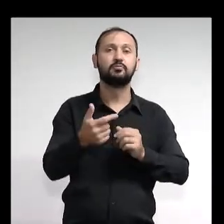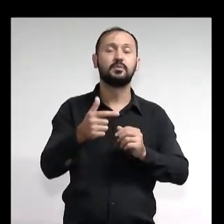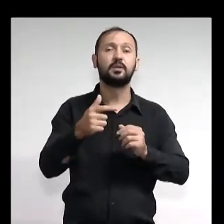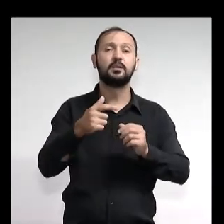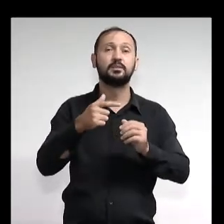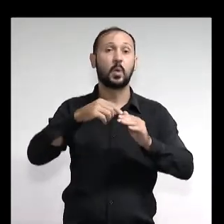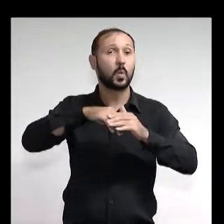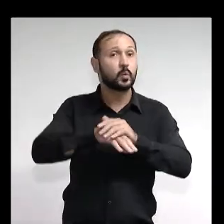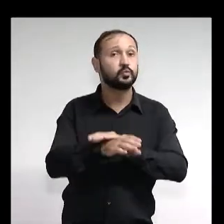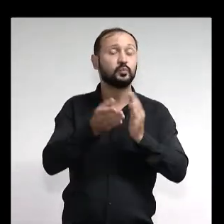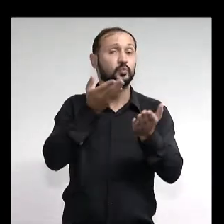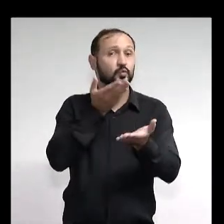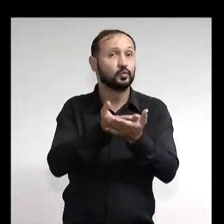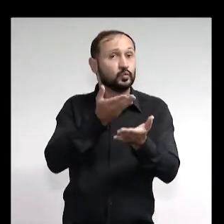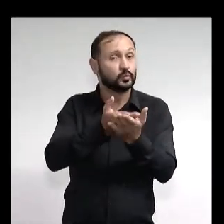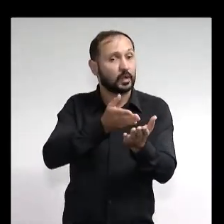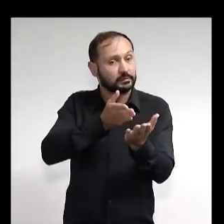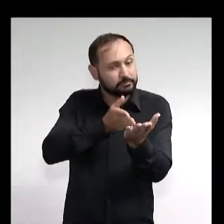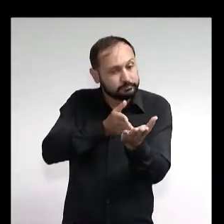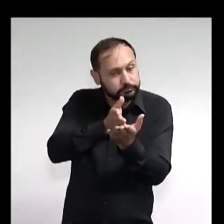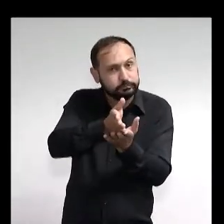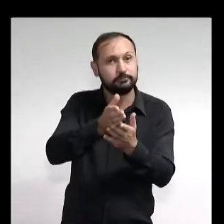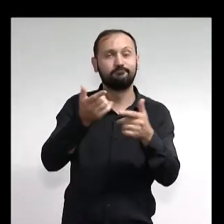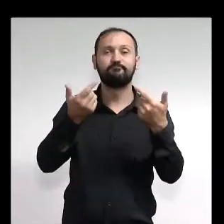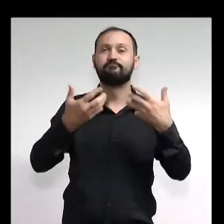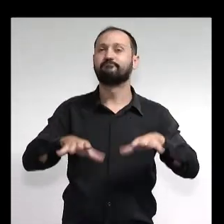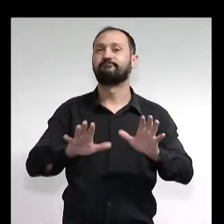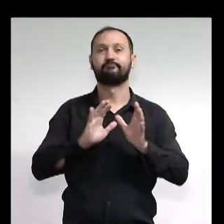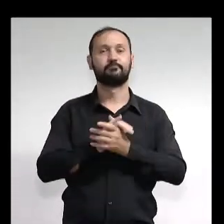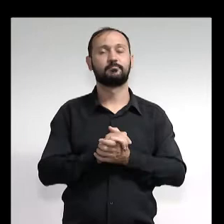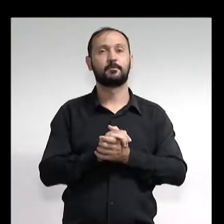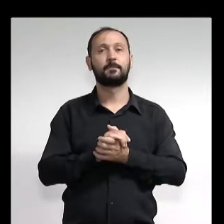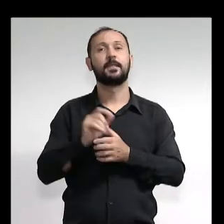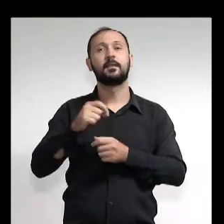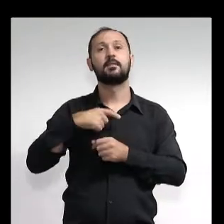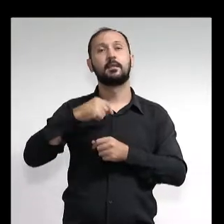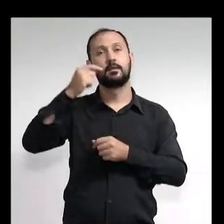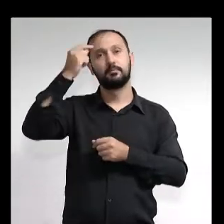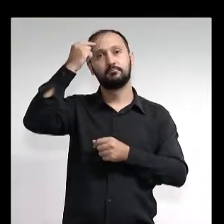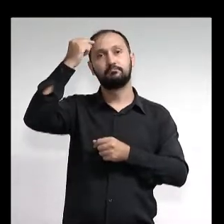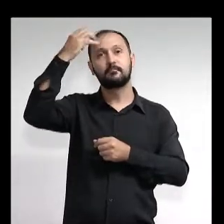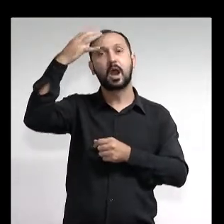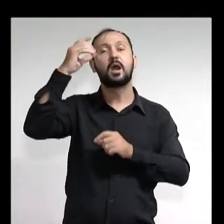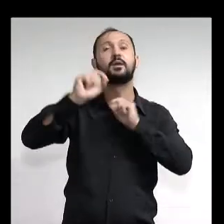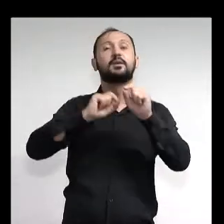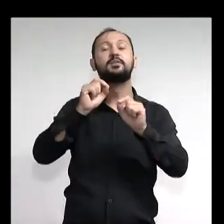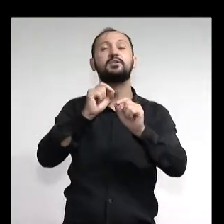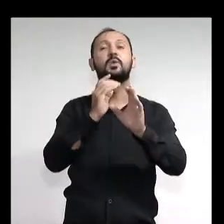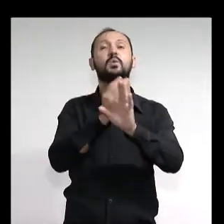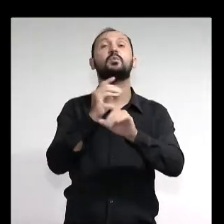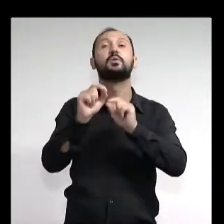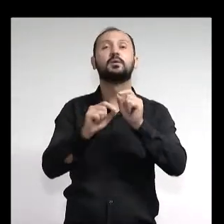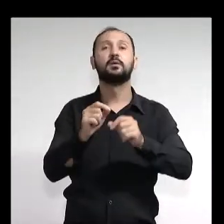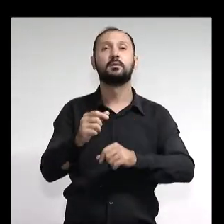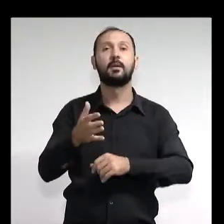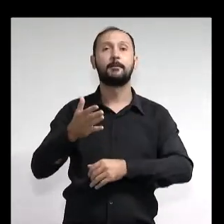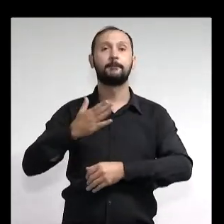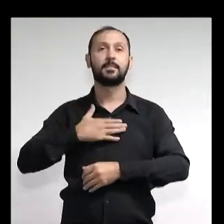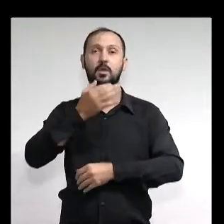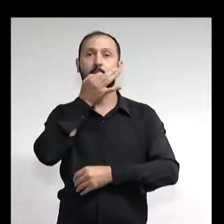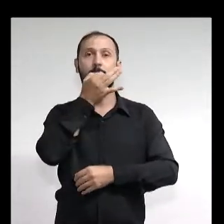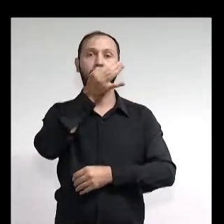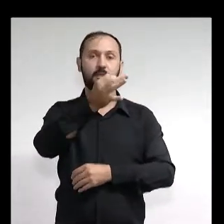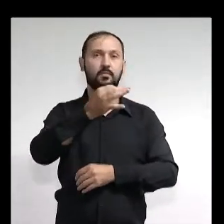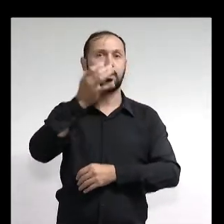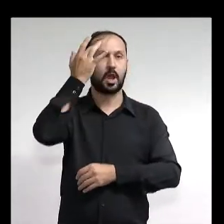não adquire os hábitos do estudo. Ele cria a ideia que a gente tem encontrado muito,